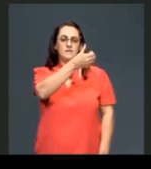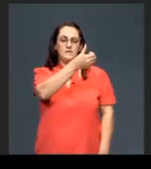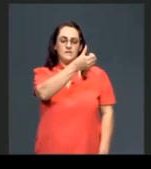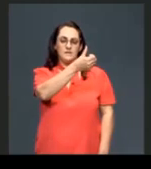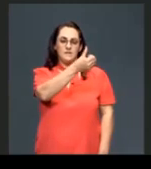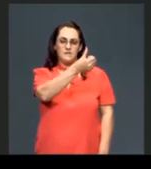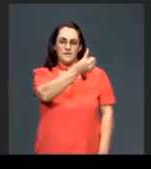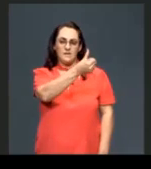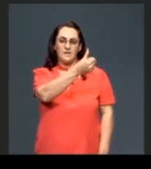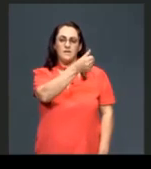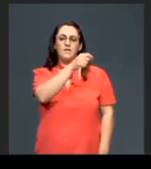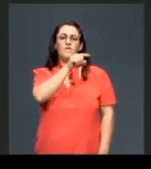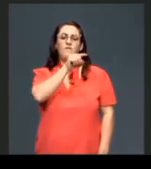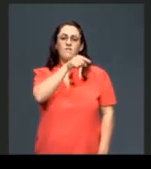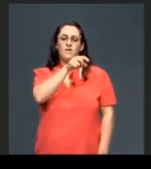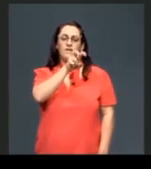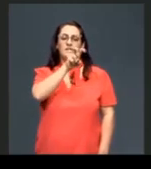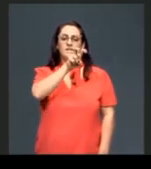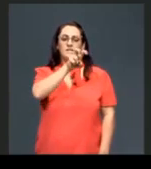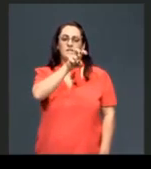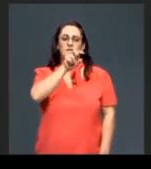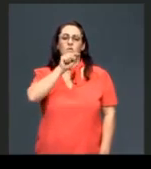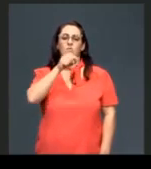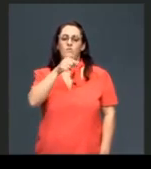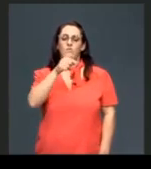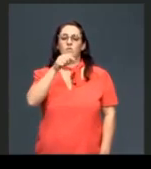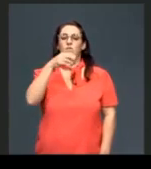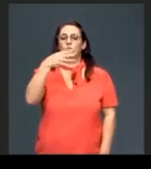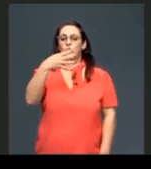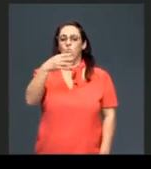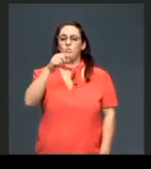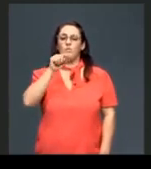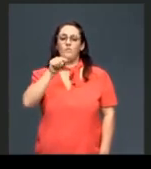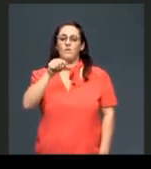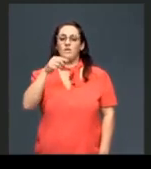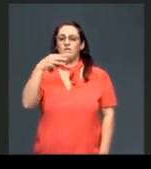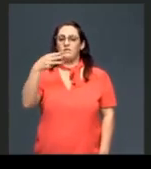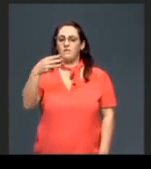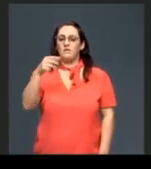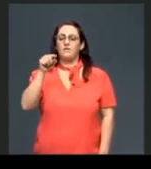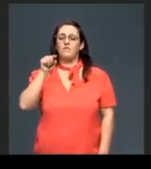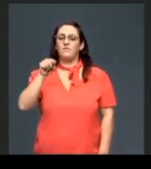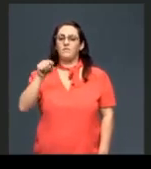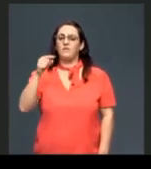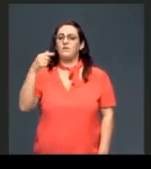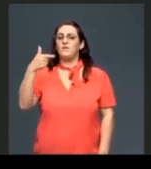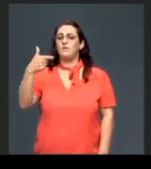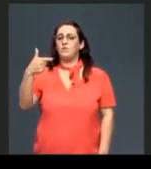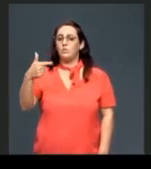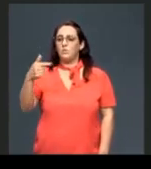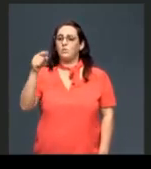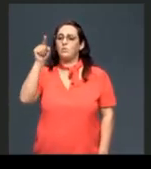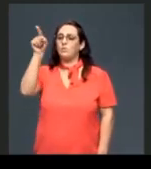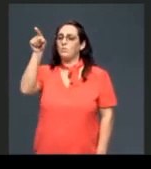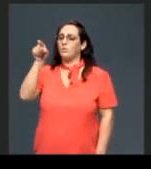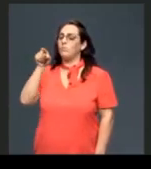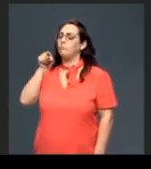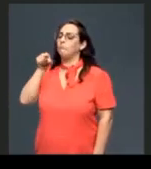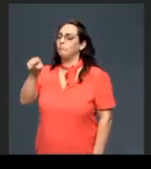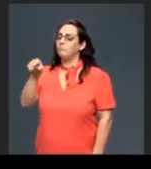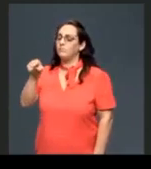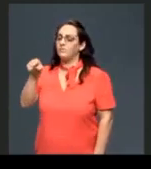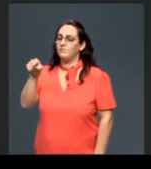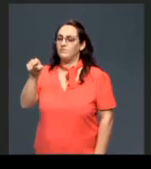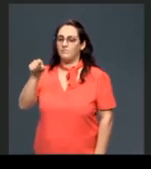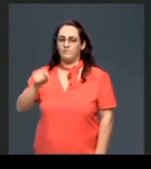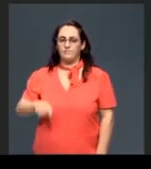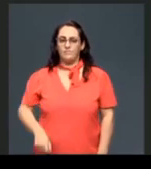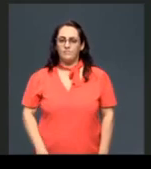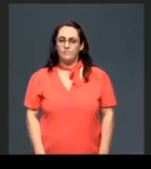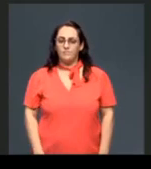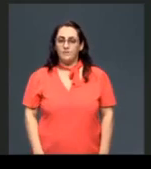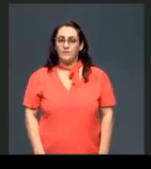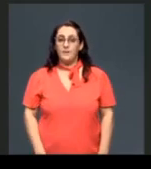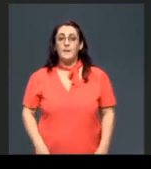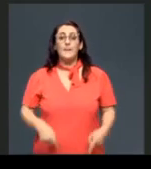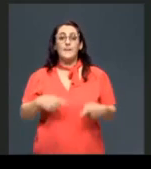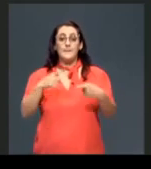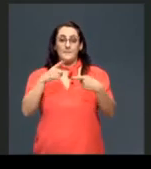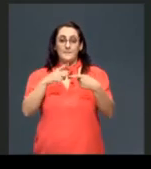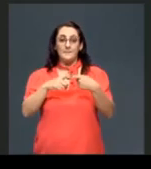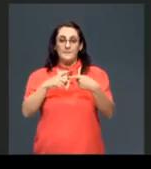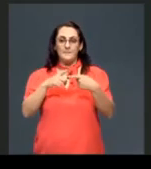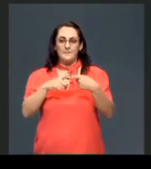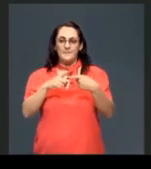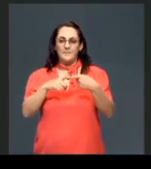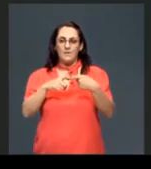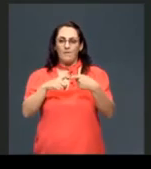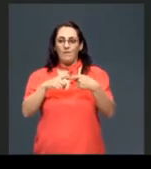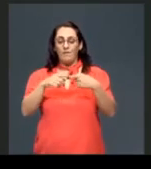6 vezes 5, vezes 4, vezes 3, vezes 2 fatorial. Né? Nós vamos chegar até o maior